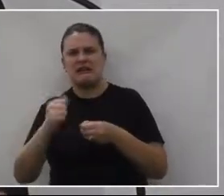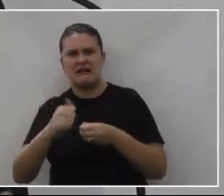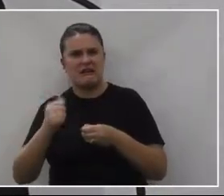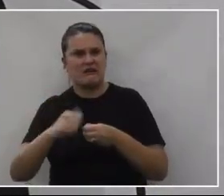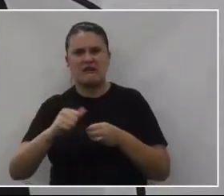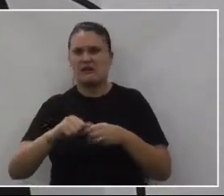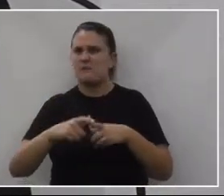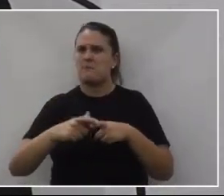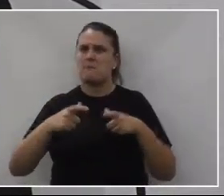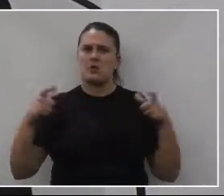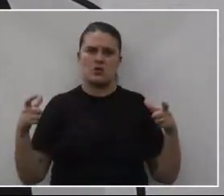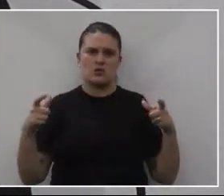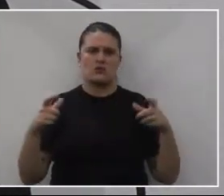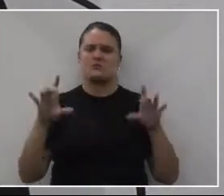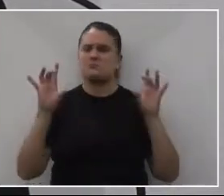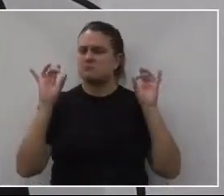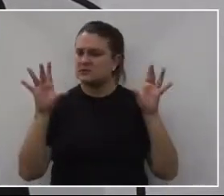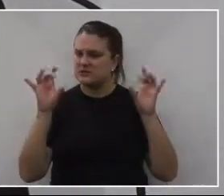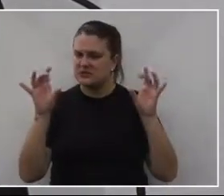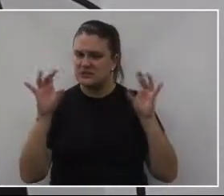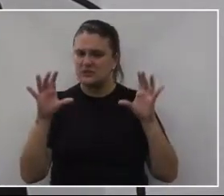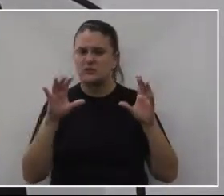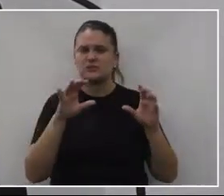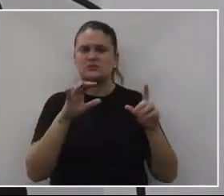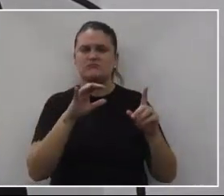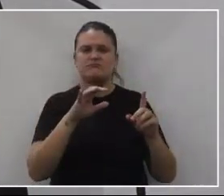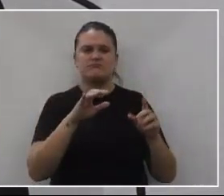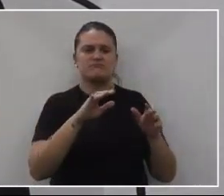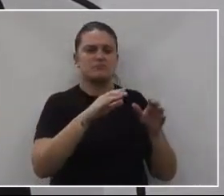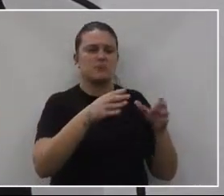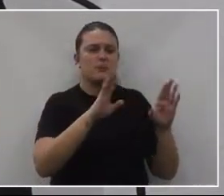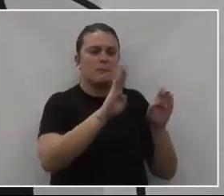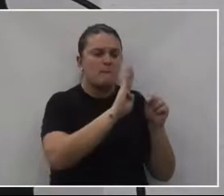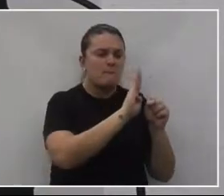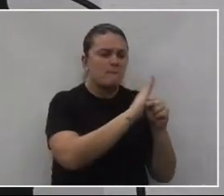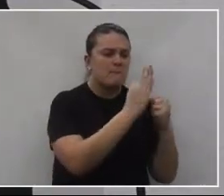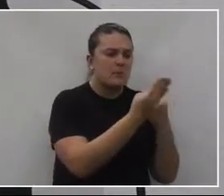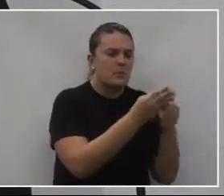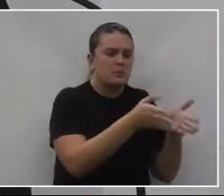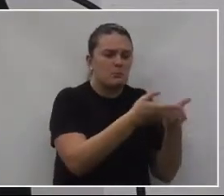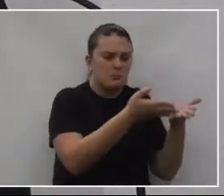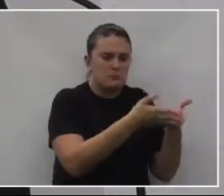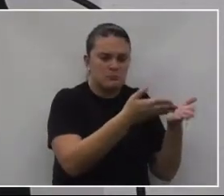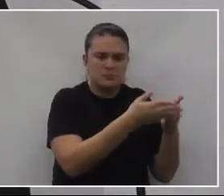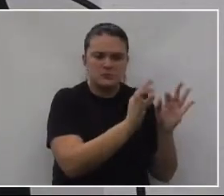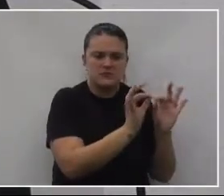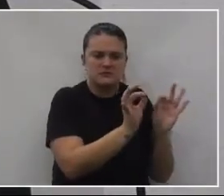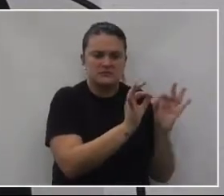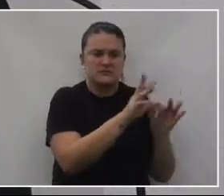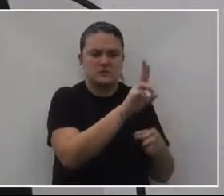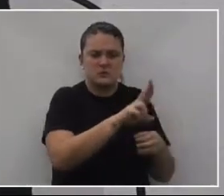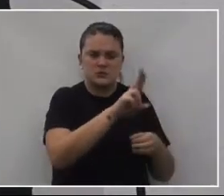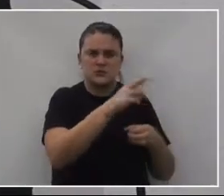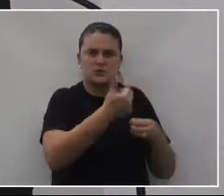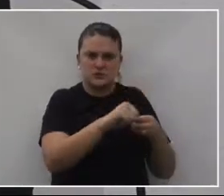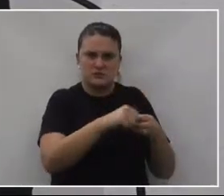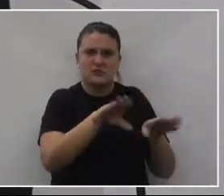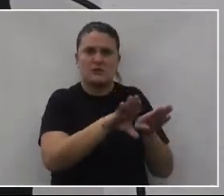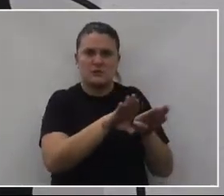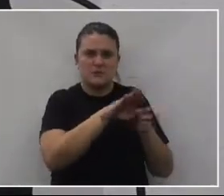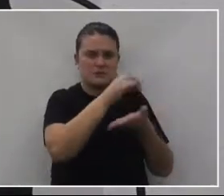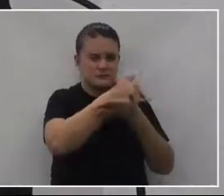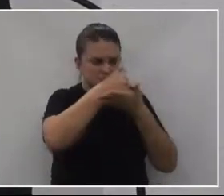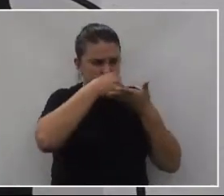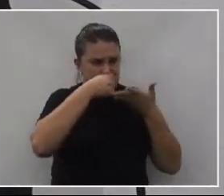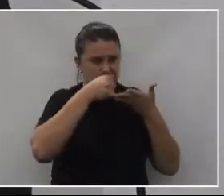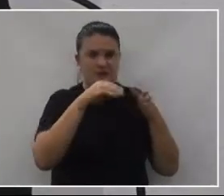disseminado, especialmente nas comunidades socioeconomicamente mais carentes aqui na cidade. O uso de cocaína é muito alto